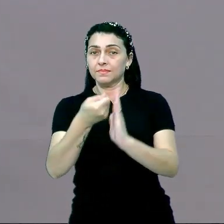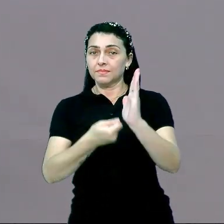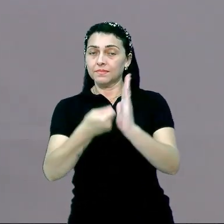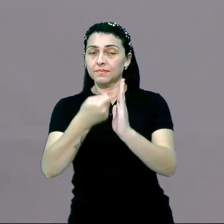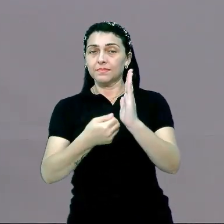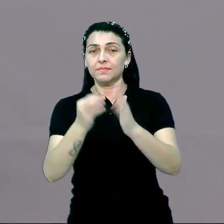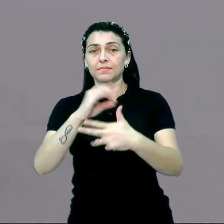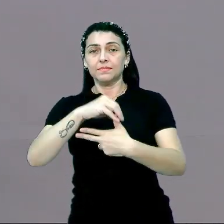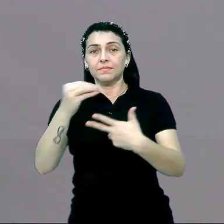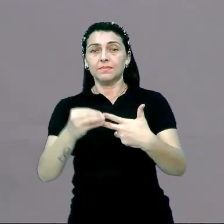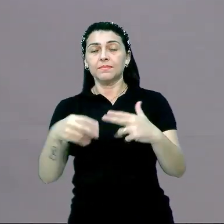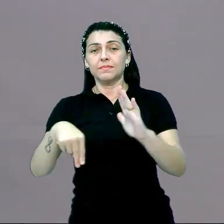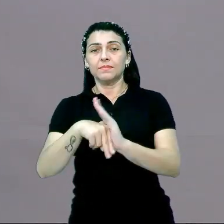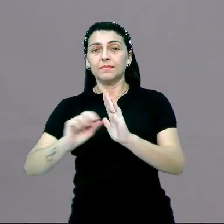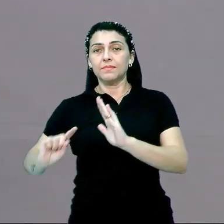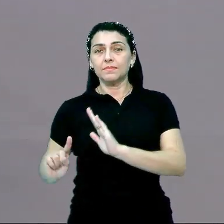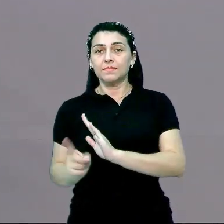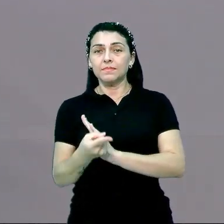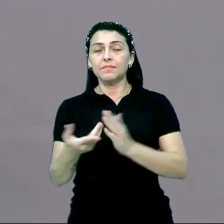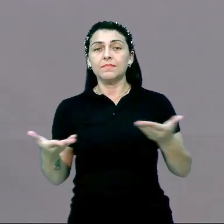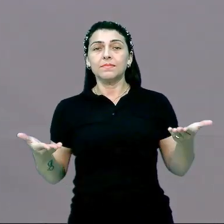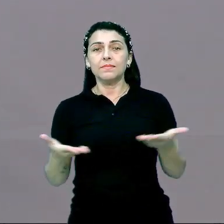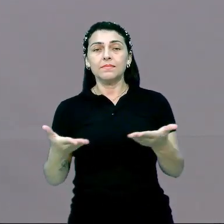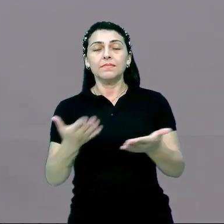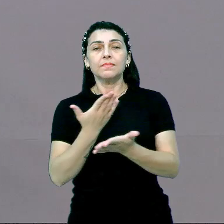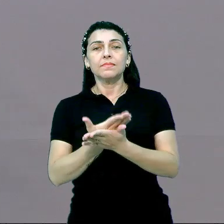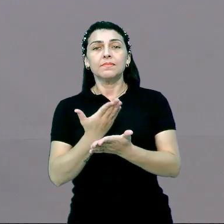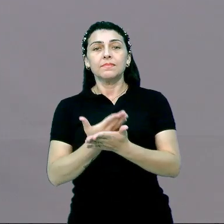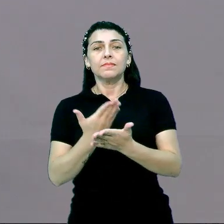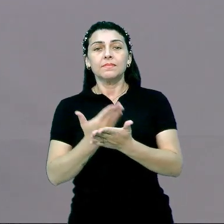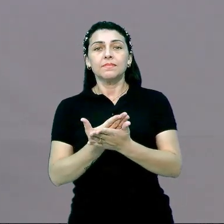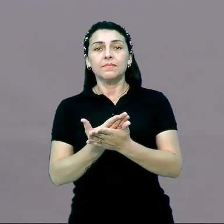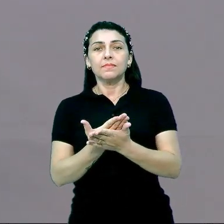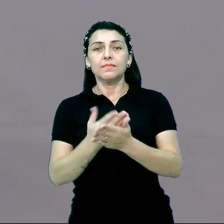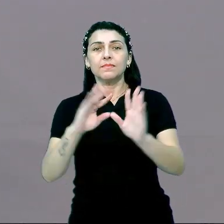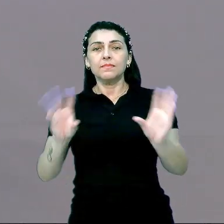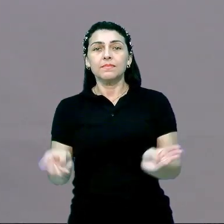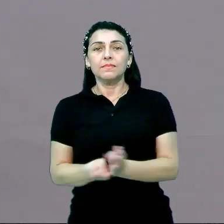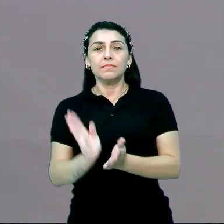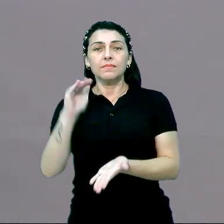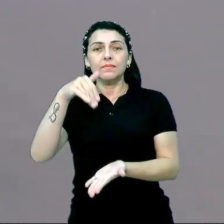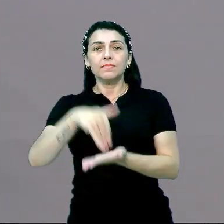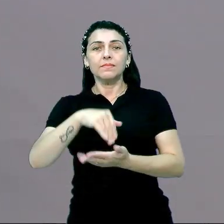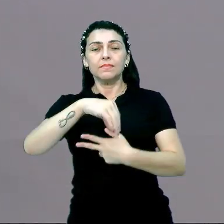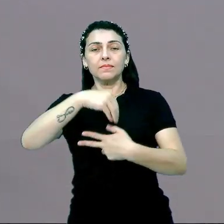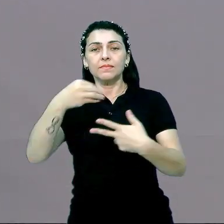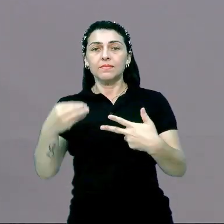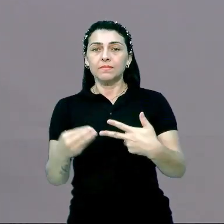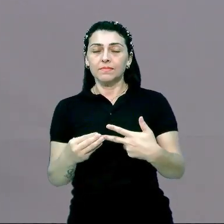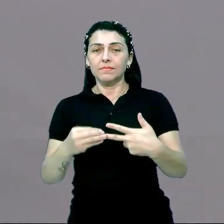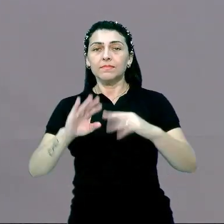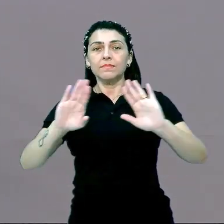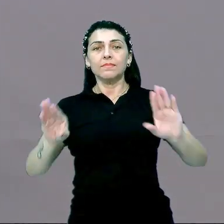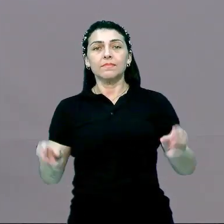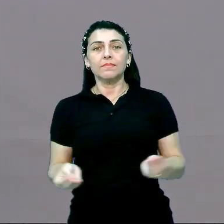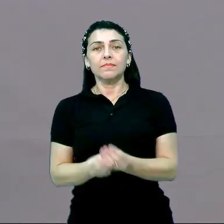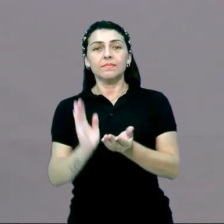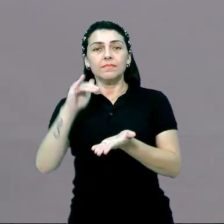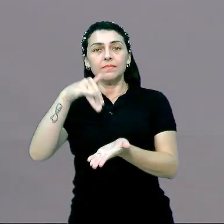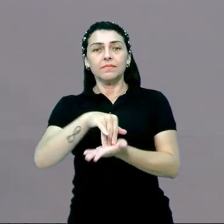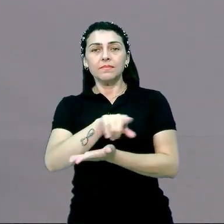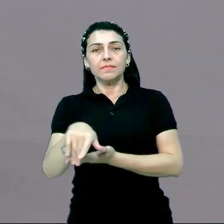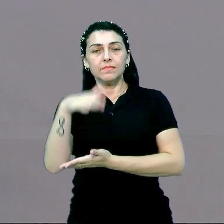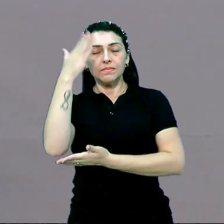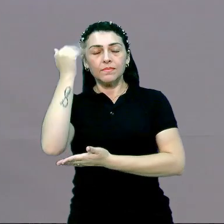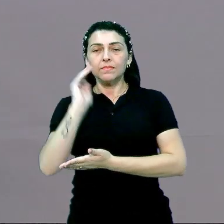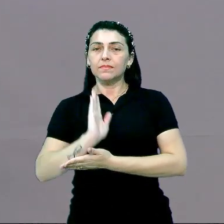redação do Enem Nota 1000. Hoje nós iremos estudar a conclusão do Enem. E essa conclusão, vocês sabem, como nós